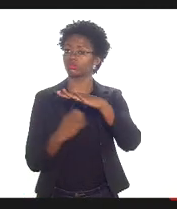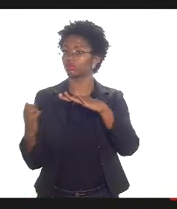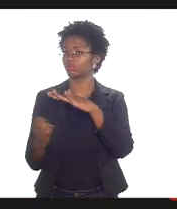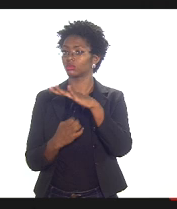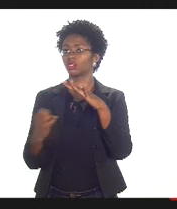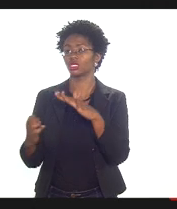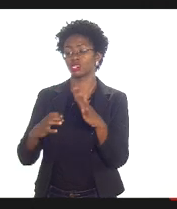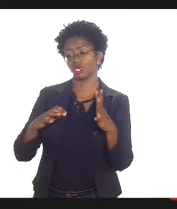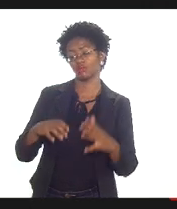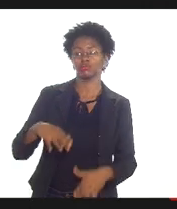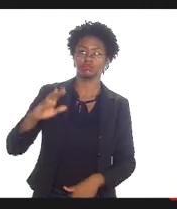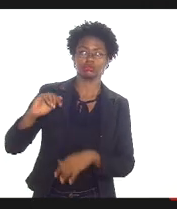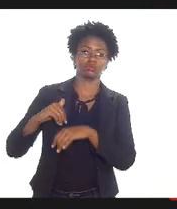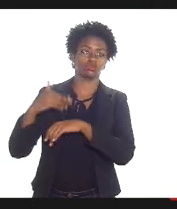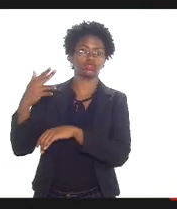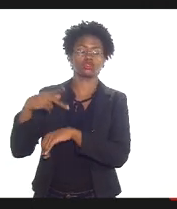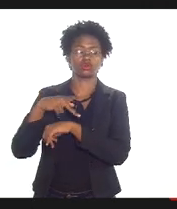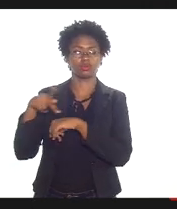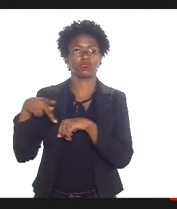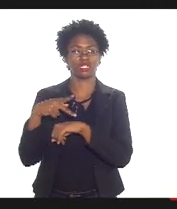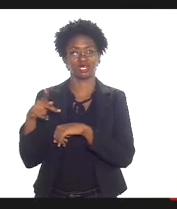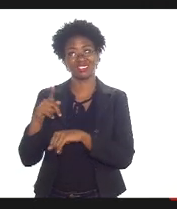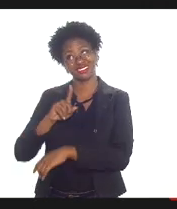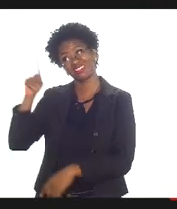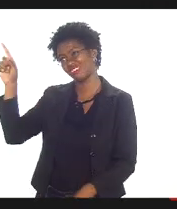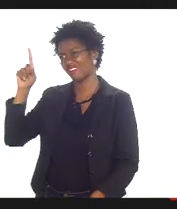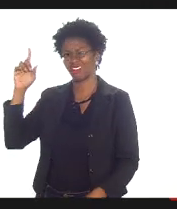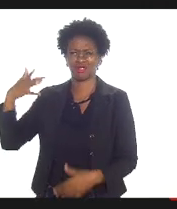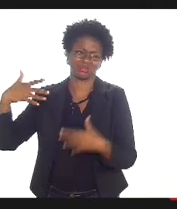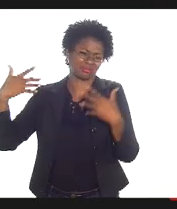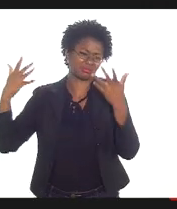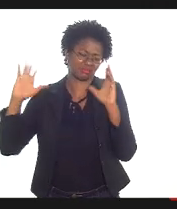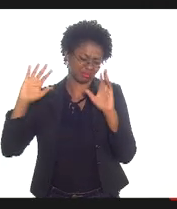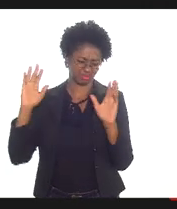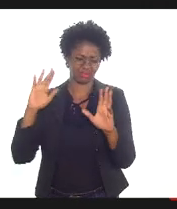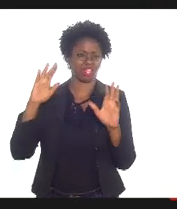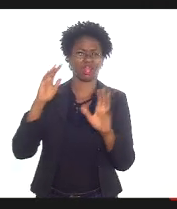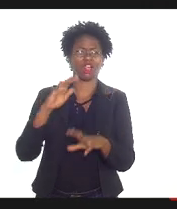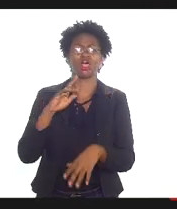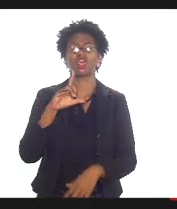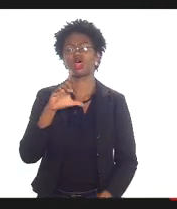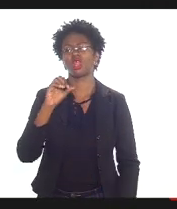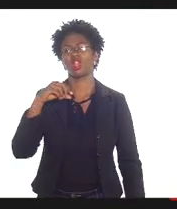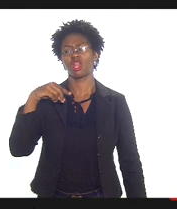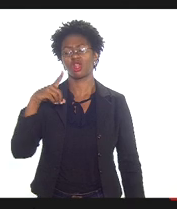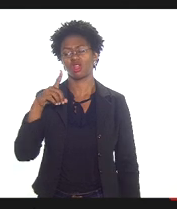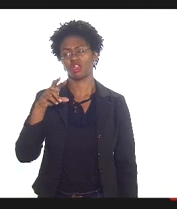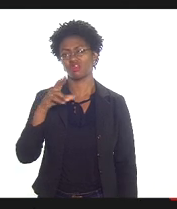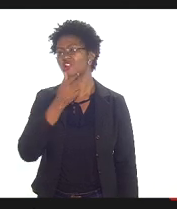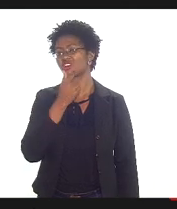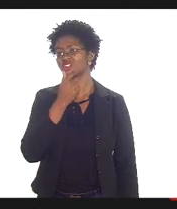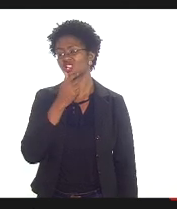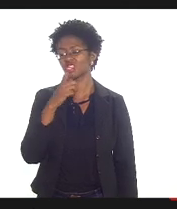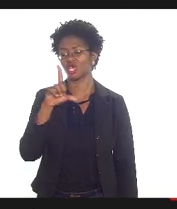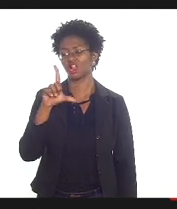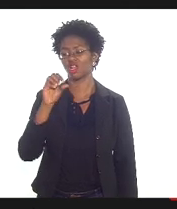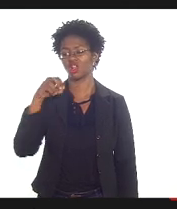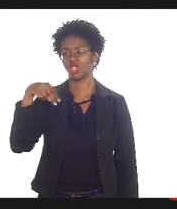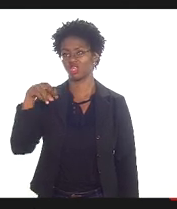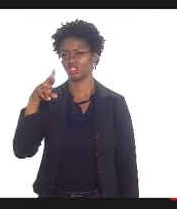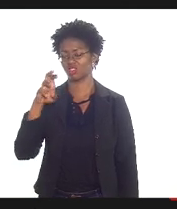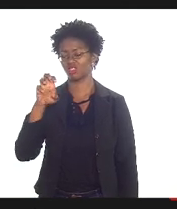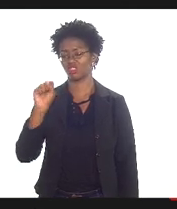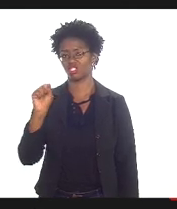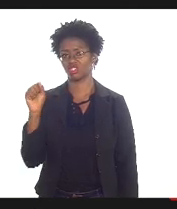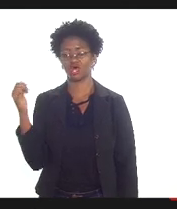transnacional com sede em Londres, por exemplo, né? Se um campo do Brasil